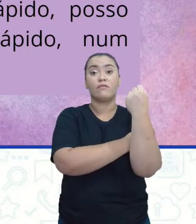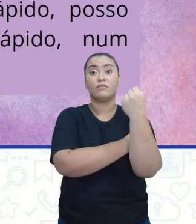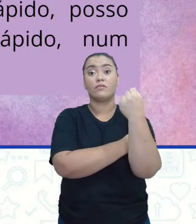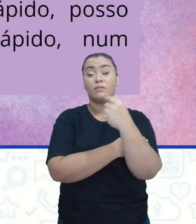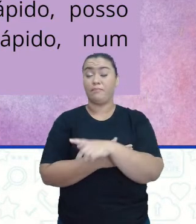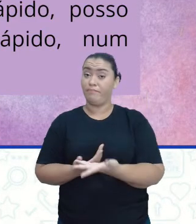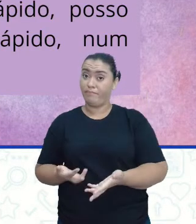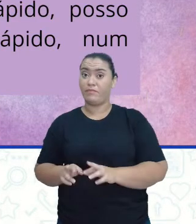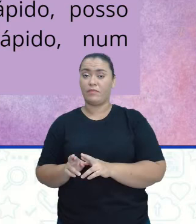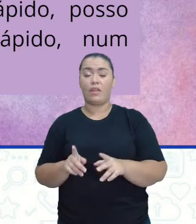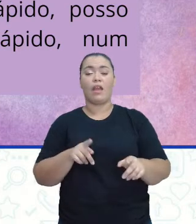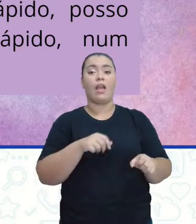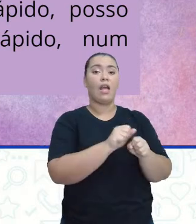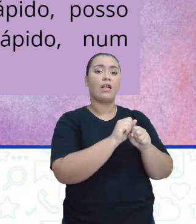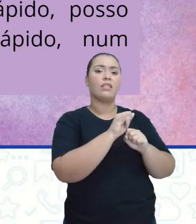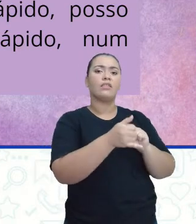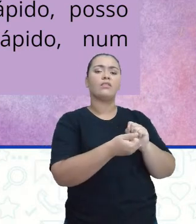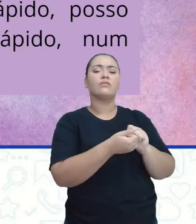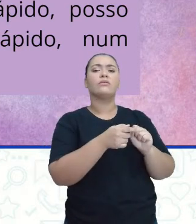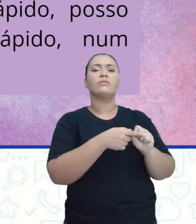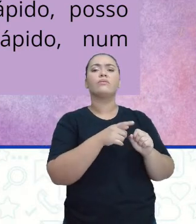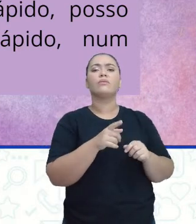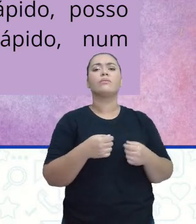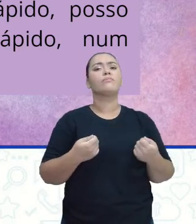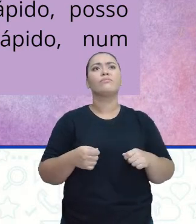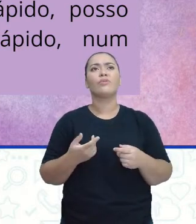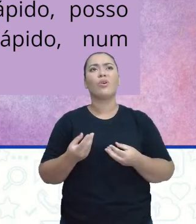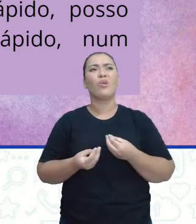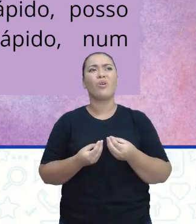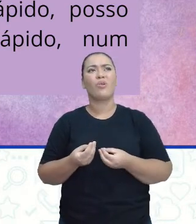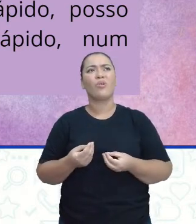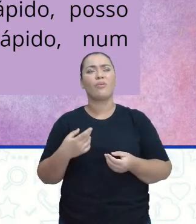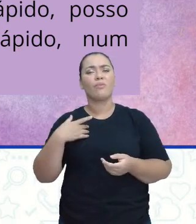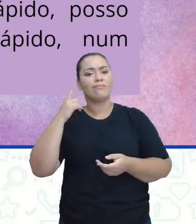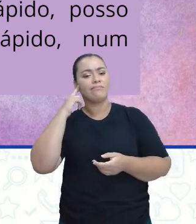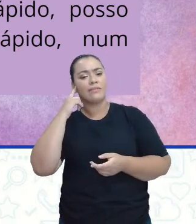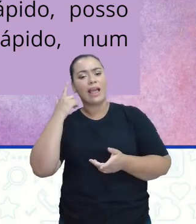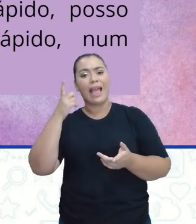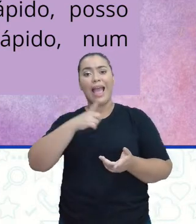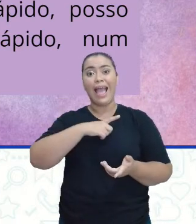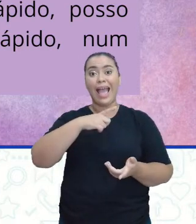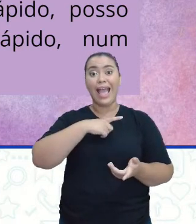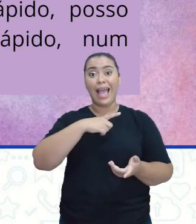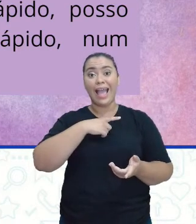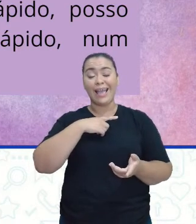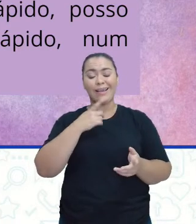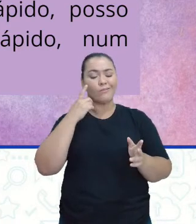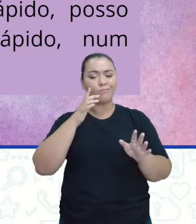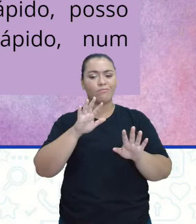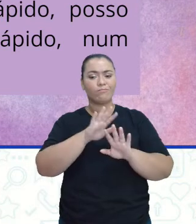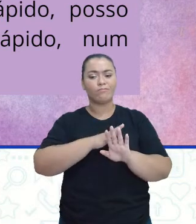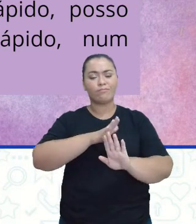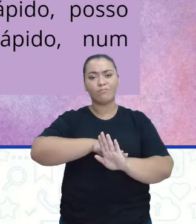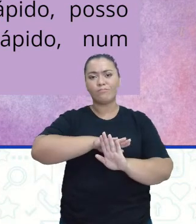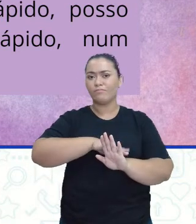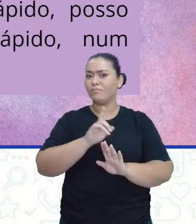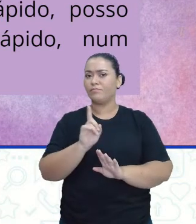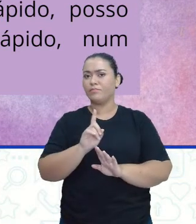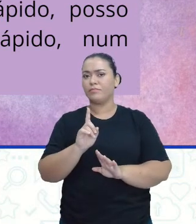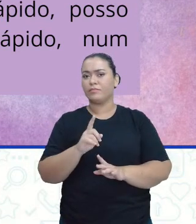o adjetivo, não necessariamente a gente consegue criar essa imagem de maneira abstrata. A gente acaba